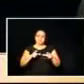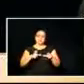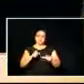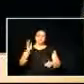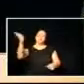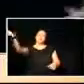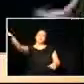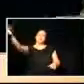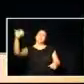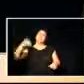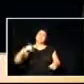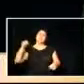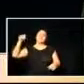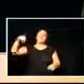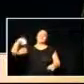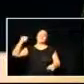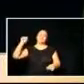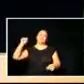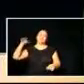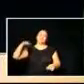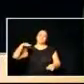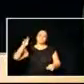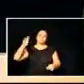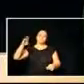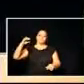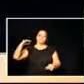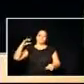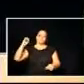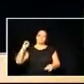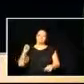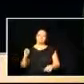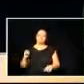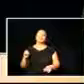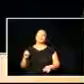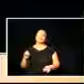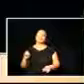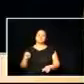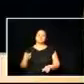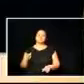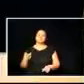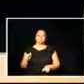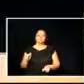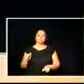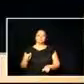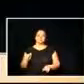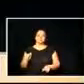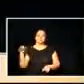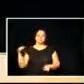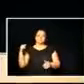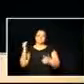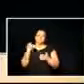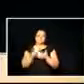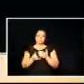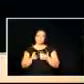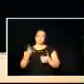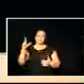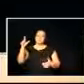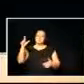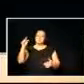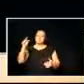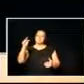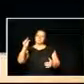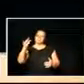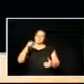de bicicleta, com a sua marmitinha, vem trabalhar, e a inflação vai corroendo dia a dia seu salário, e o que nós estamos pedindo para o prefeito há meses